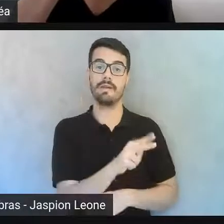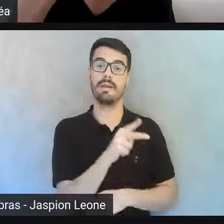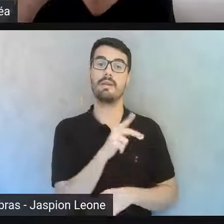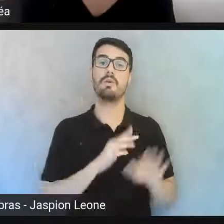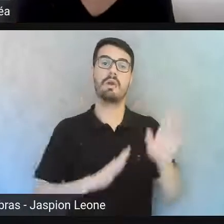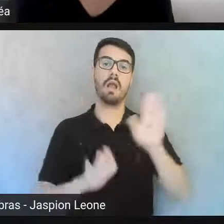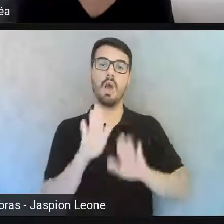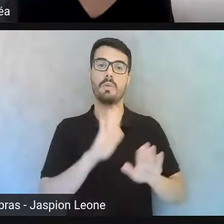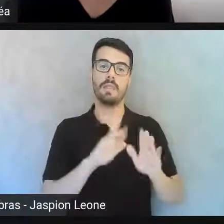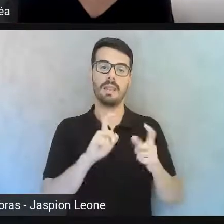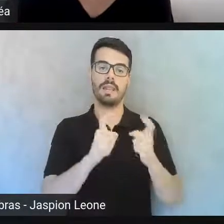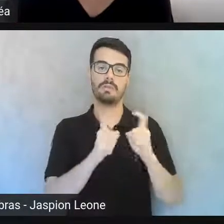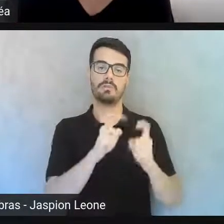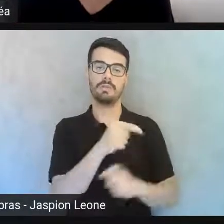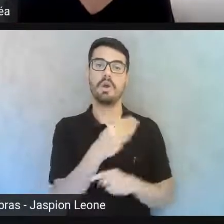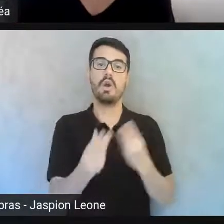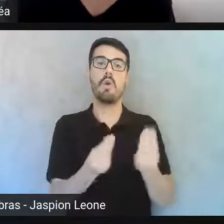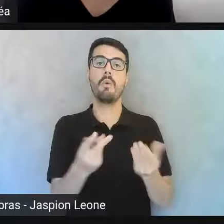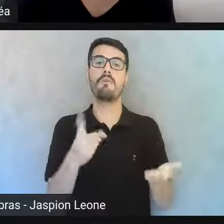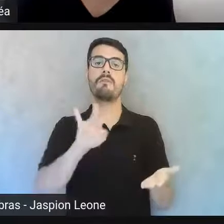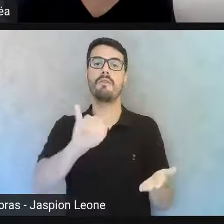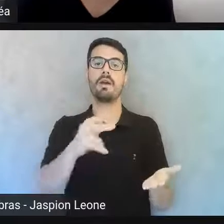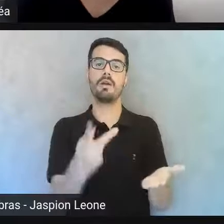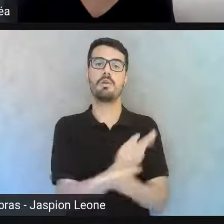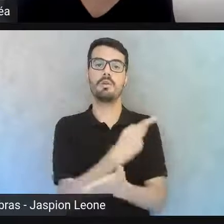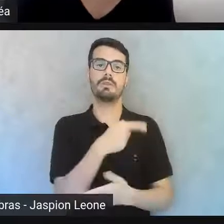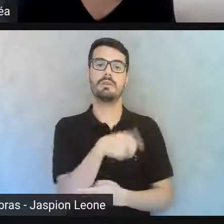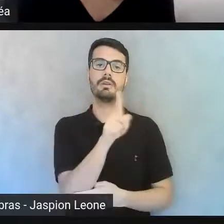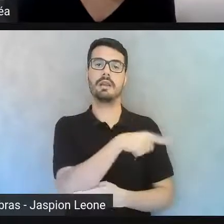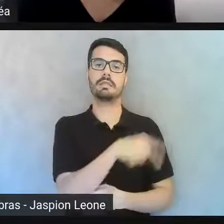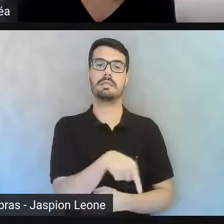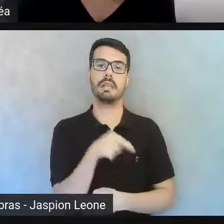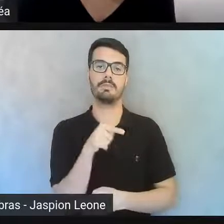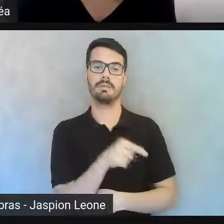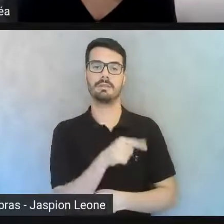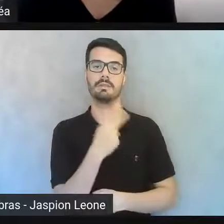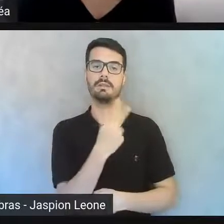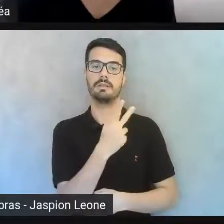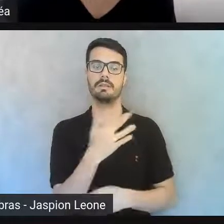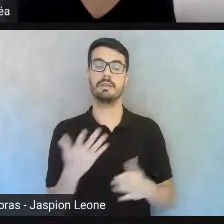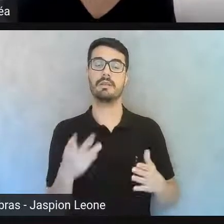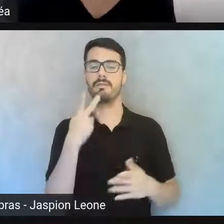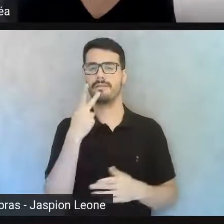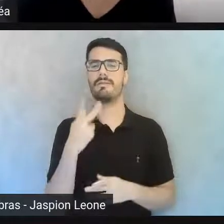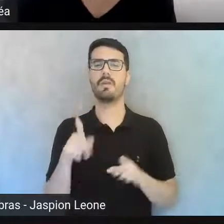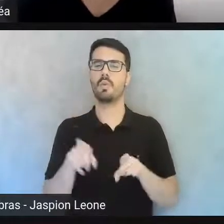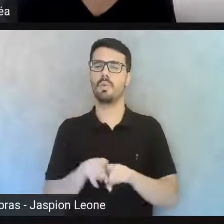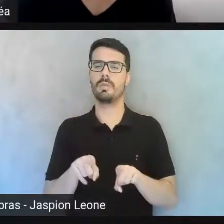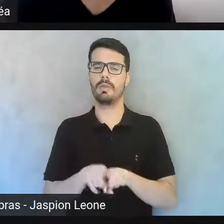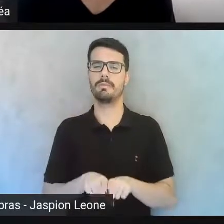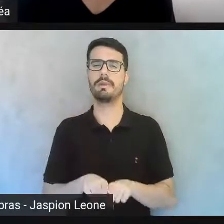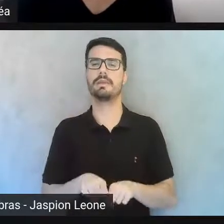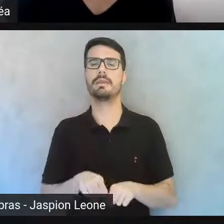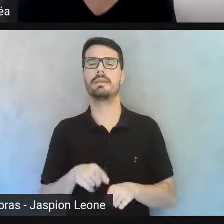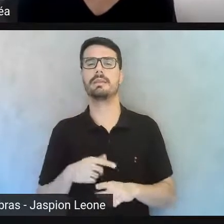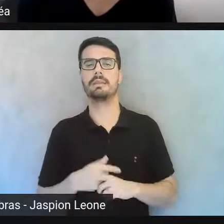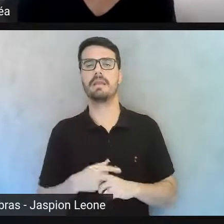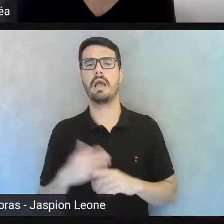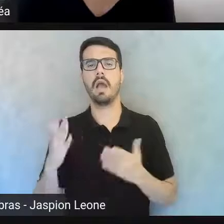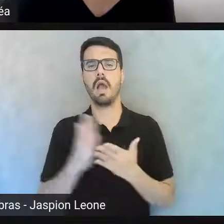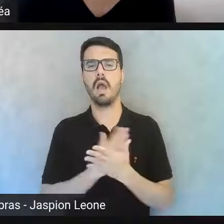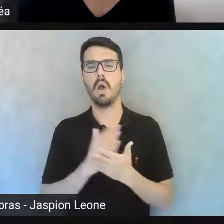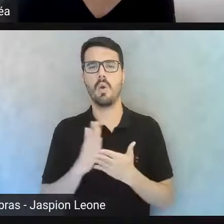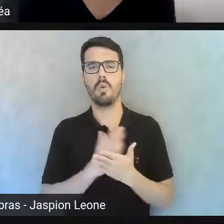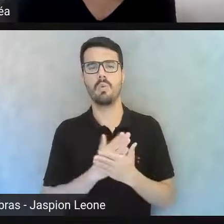como ele vai proceder isso, né? Aí você falou também determinar, no mínimo,